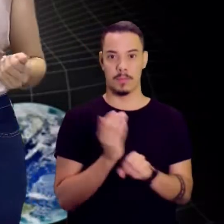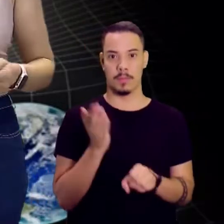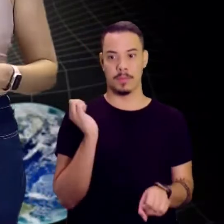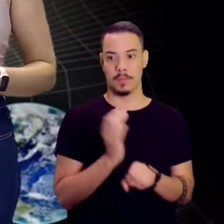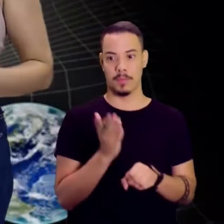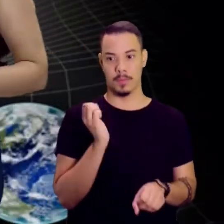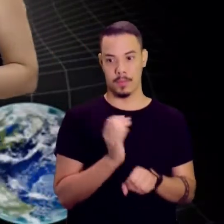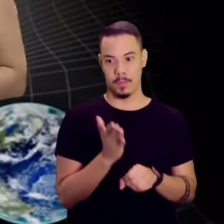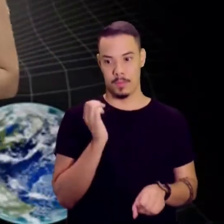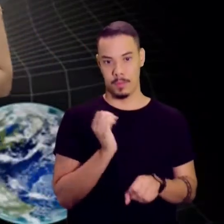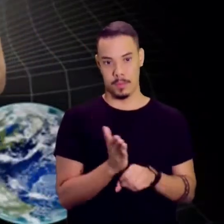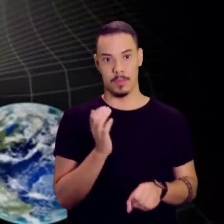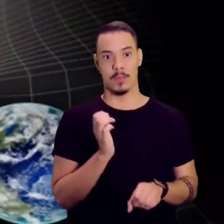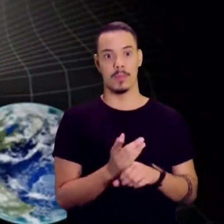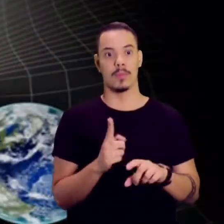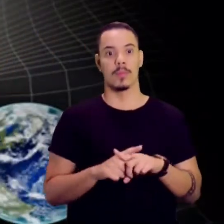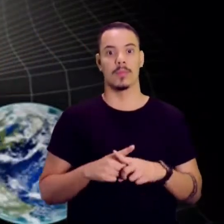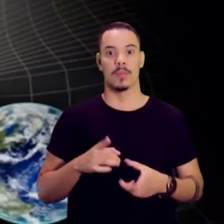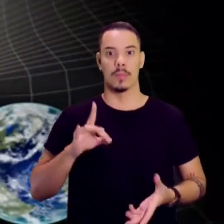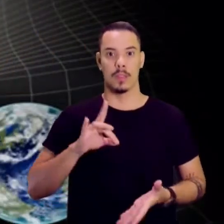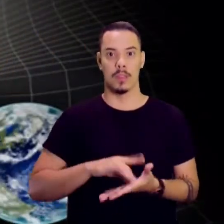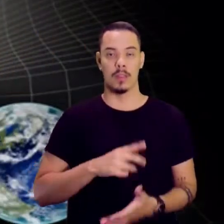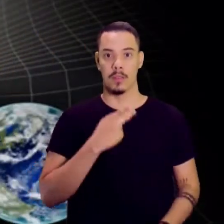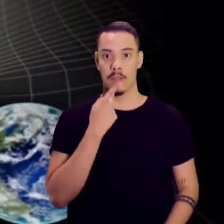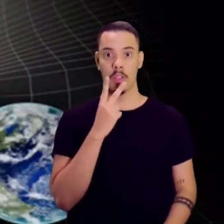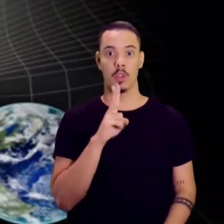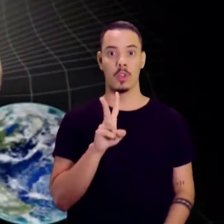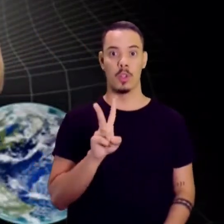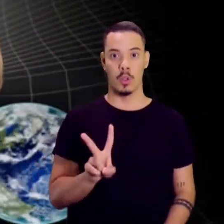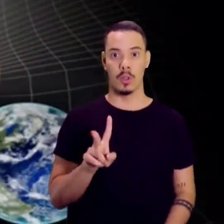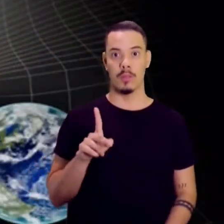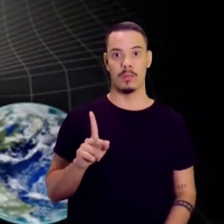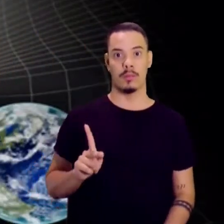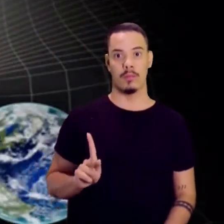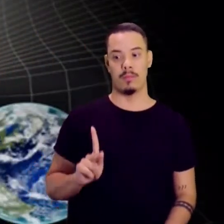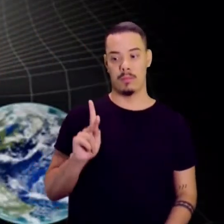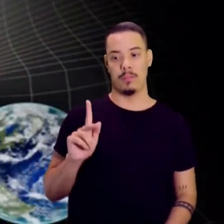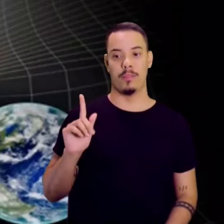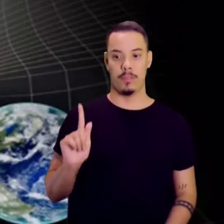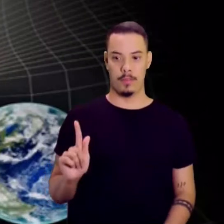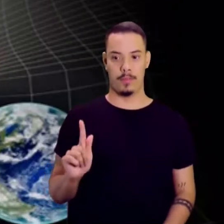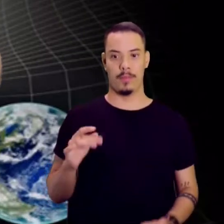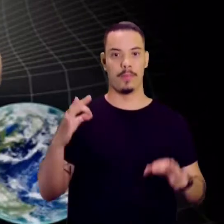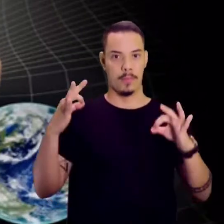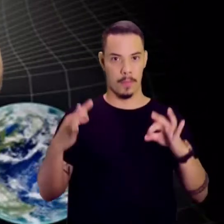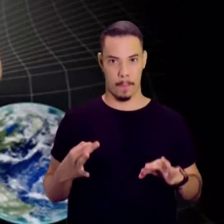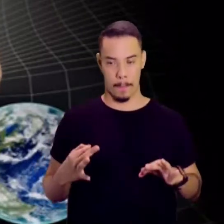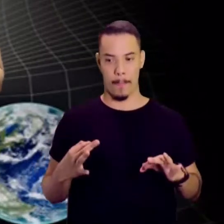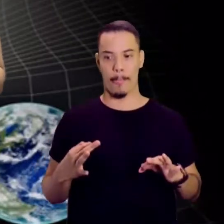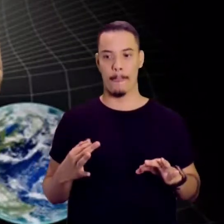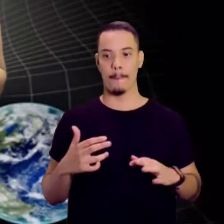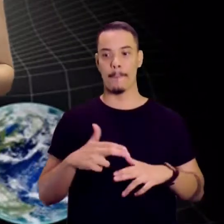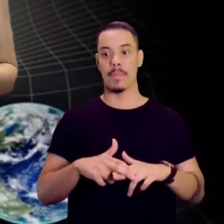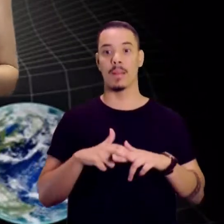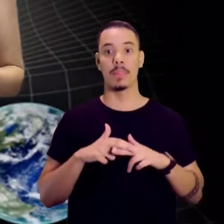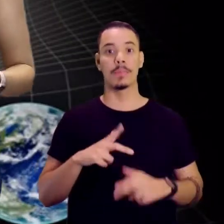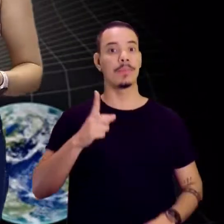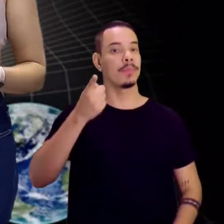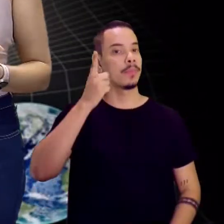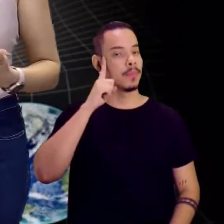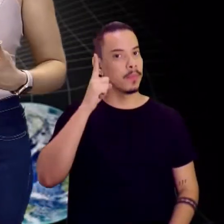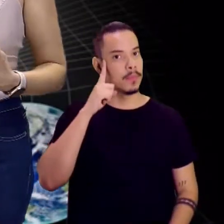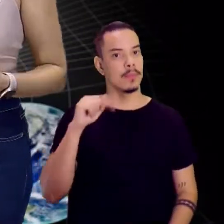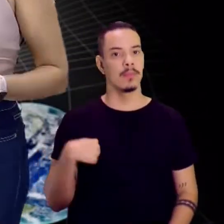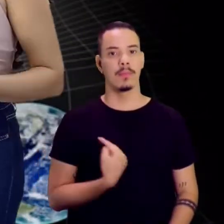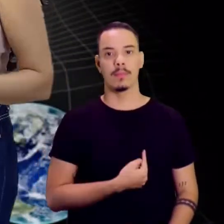mais. Na verdade, são 2, eu queria dizer 2 quilogramas de batatinha, né? Exatamente. Justamente. Então, pessoal, assim, no cotidiano,